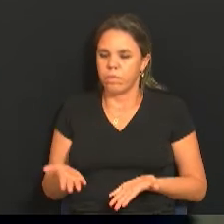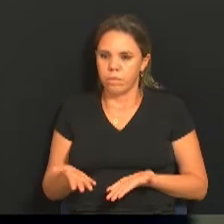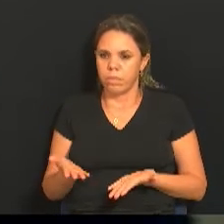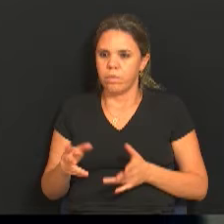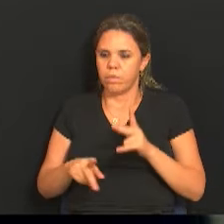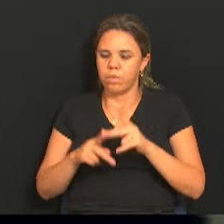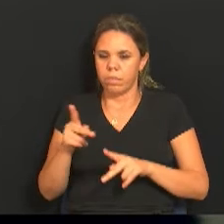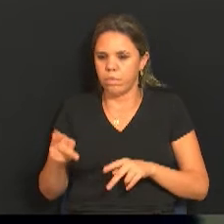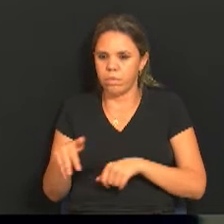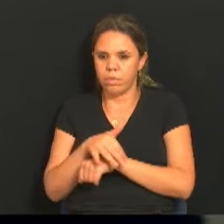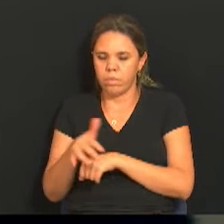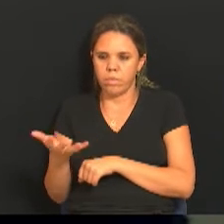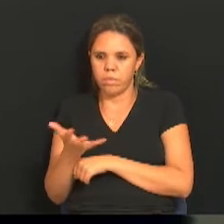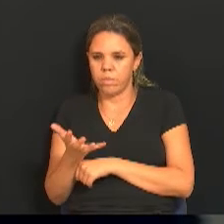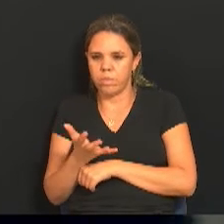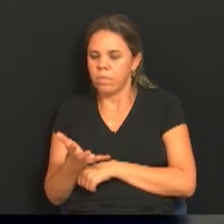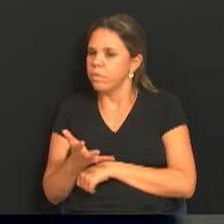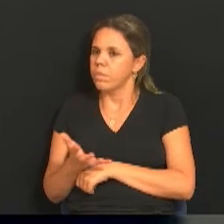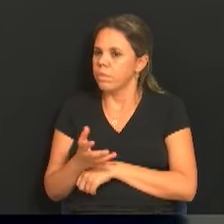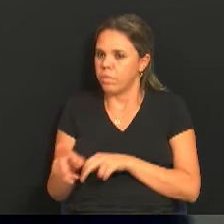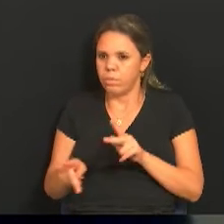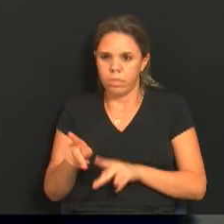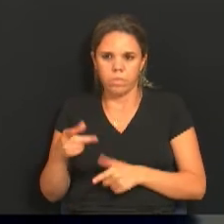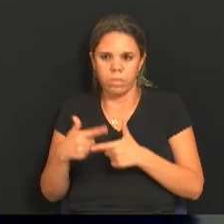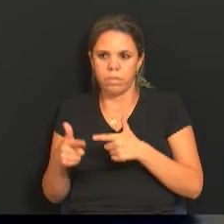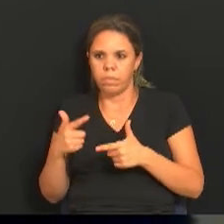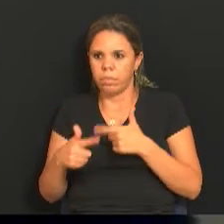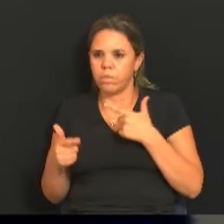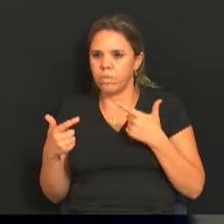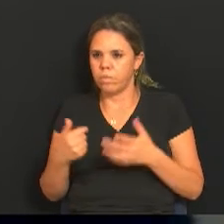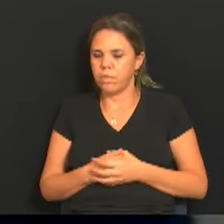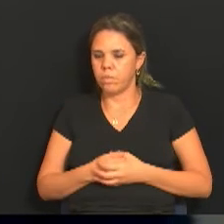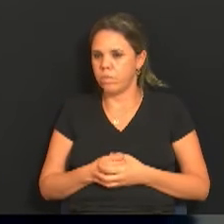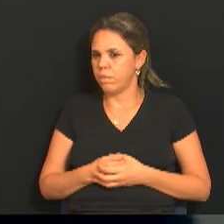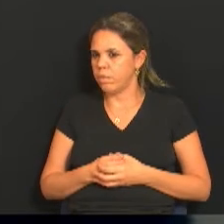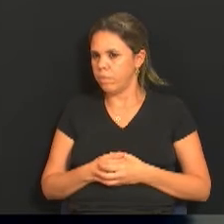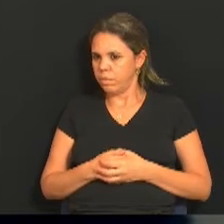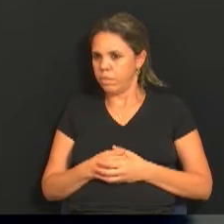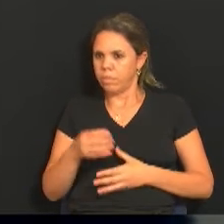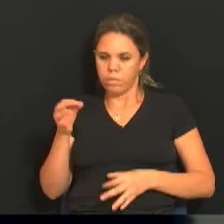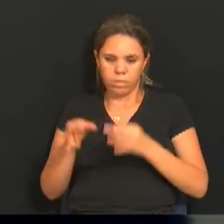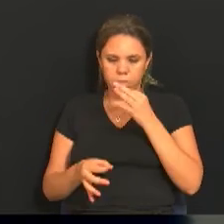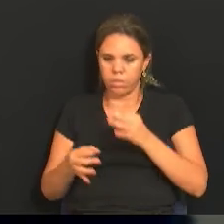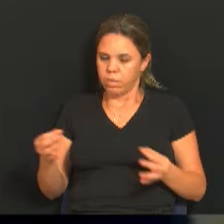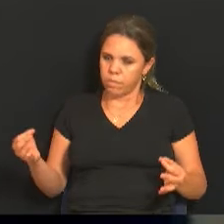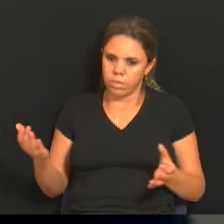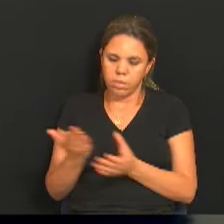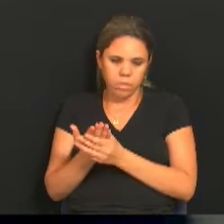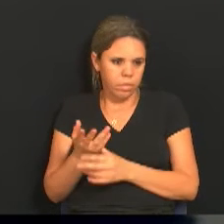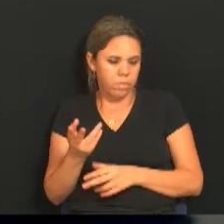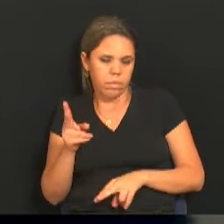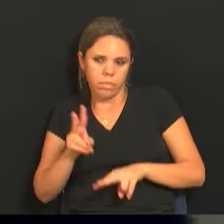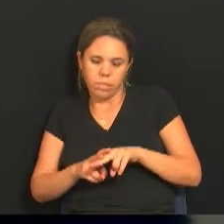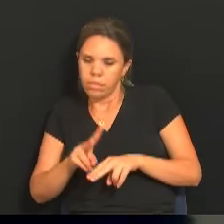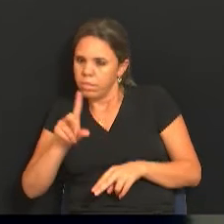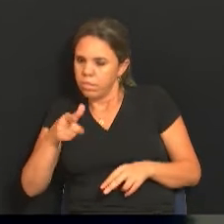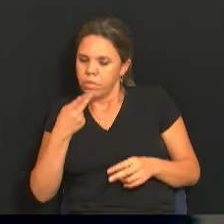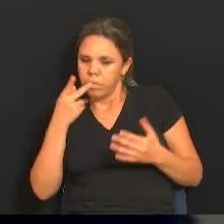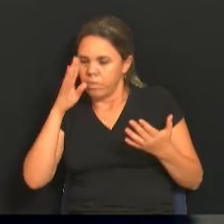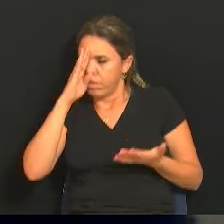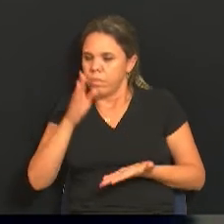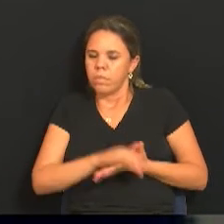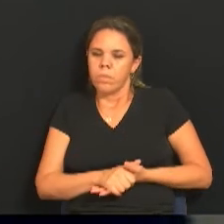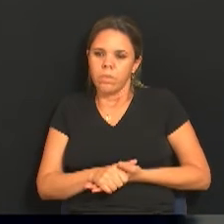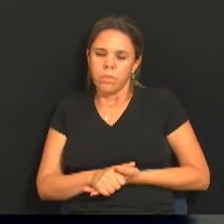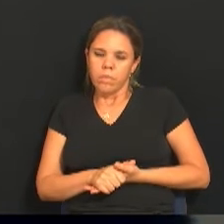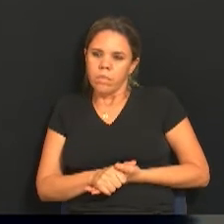situação de rua tem algumas pessoas que têm problemas, né, com o sistema de justiça. Talvez depois eu destaco um ponto disso, que é uma demanda